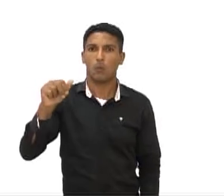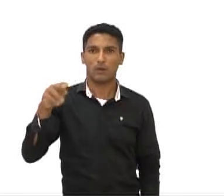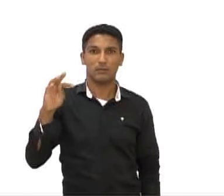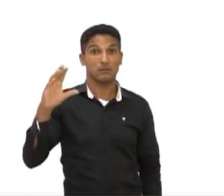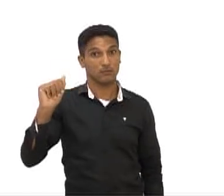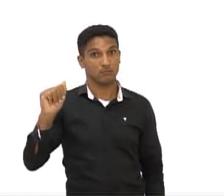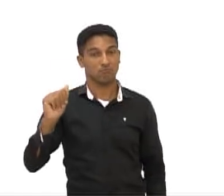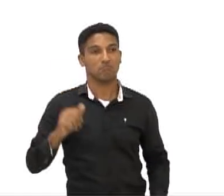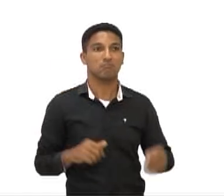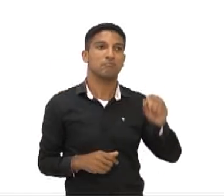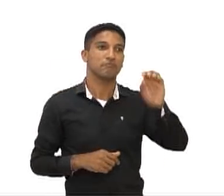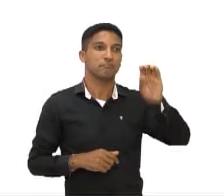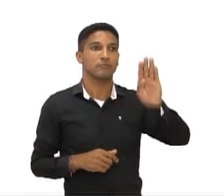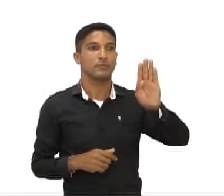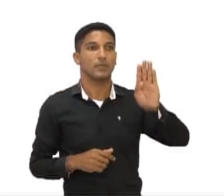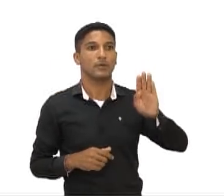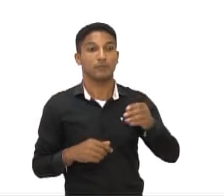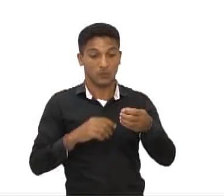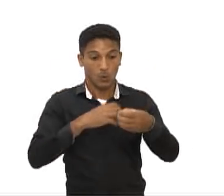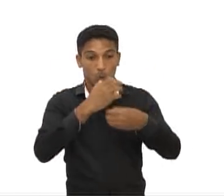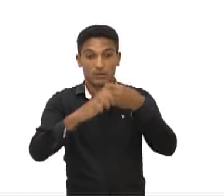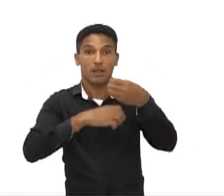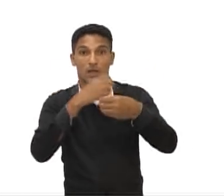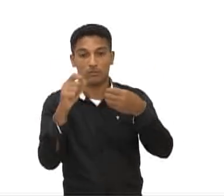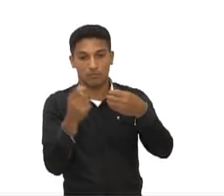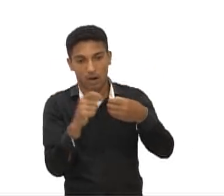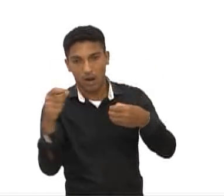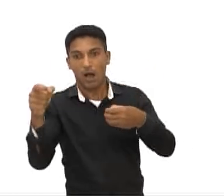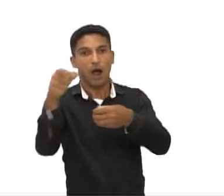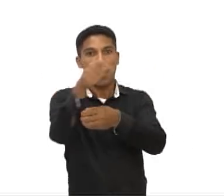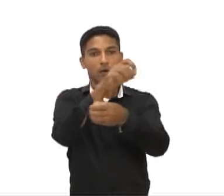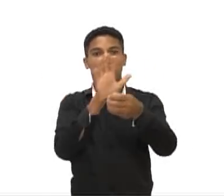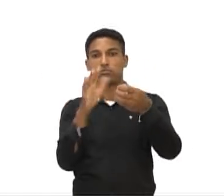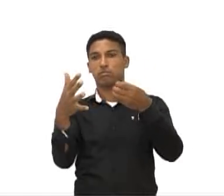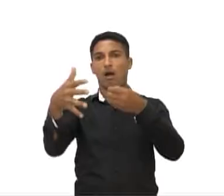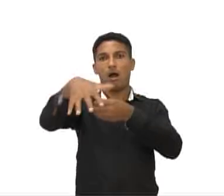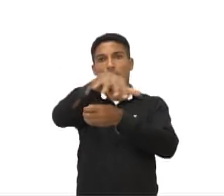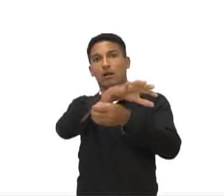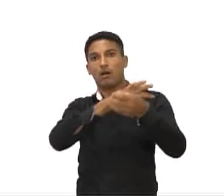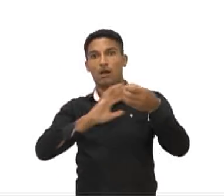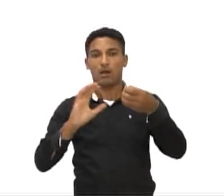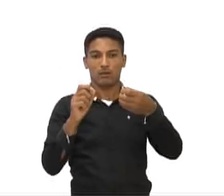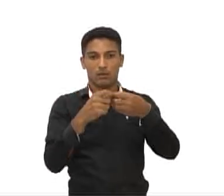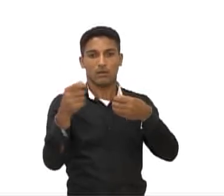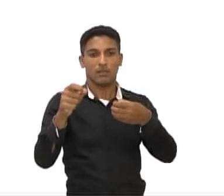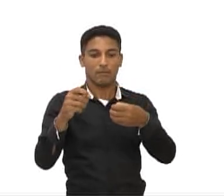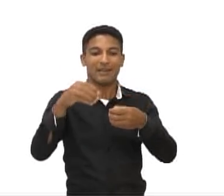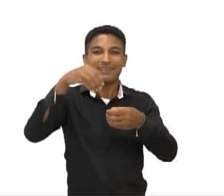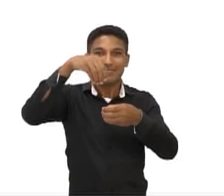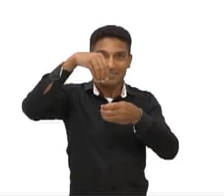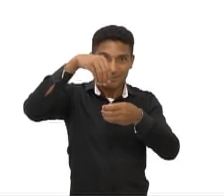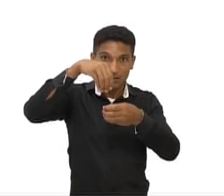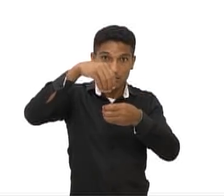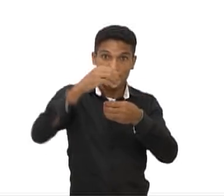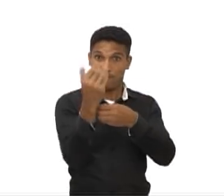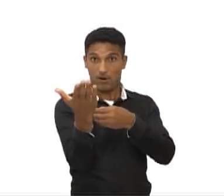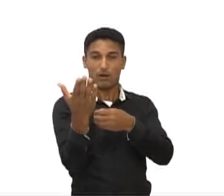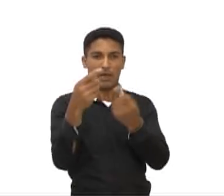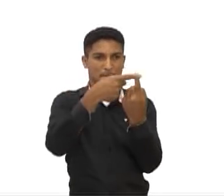encontram-se espalhados na superfície de uma carga positiva, como os planetas orbitando o